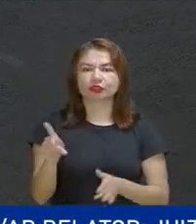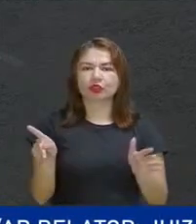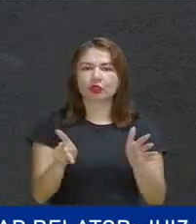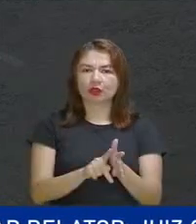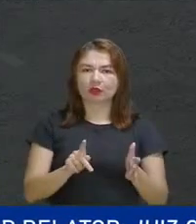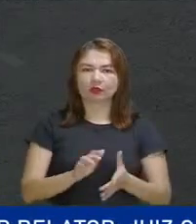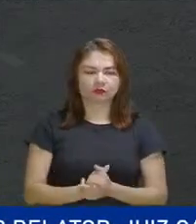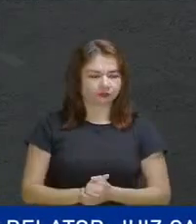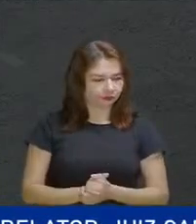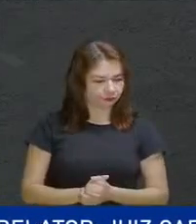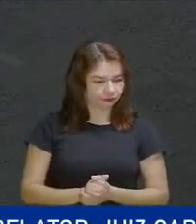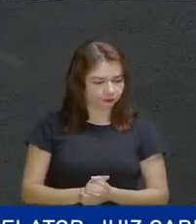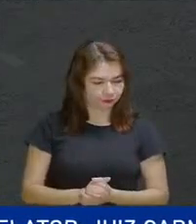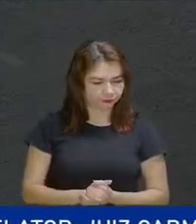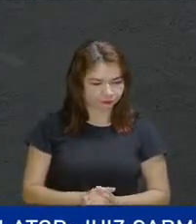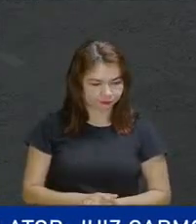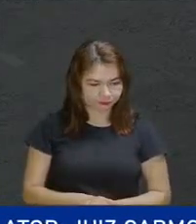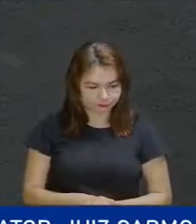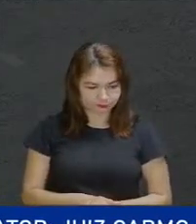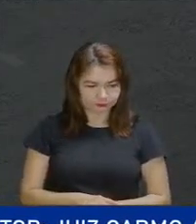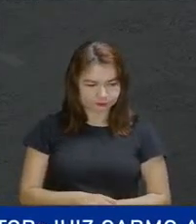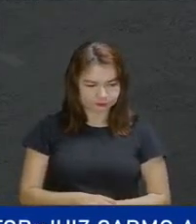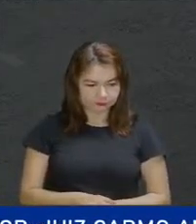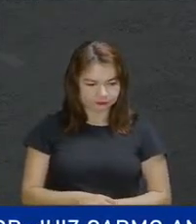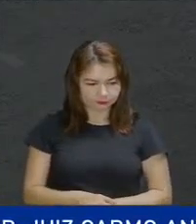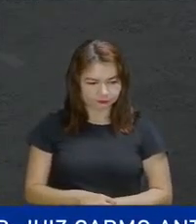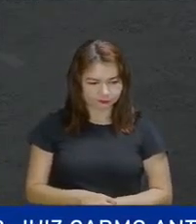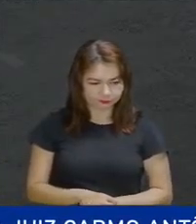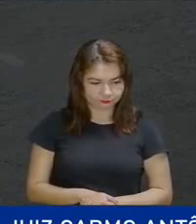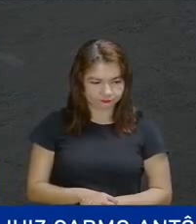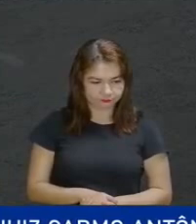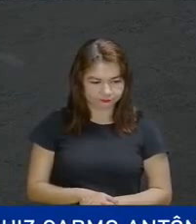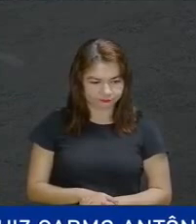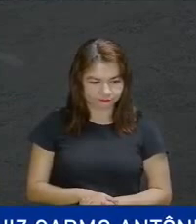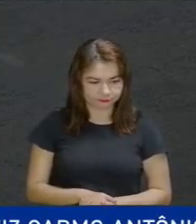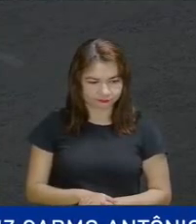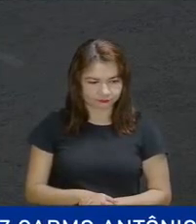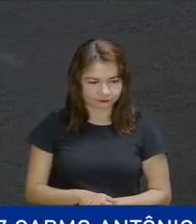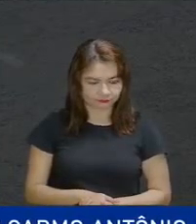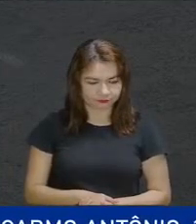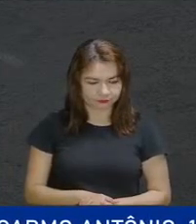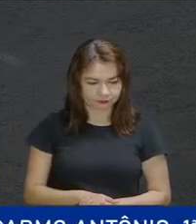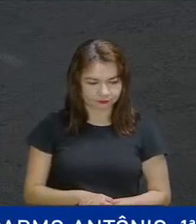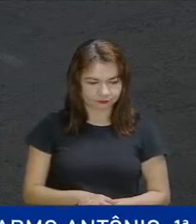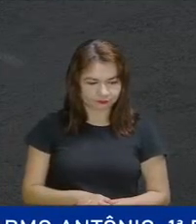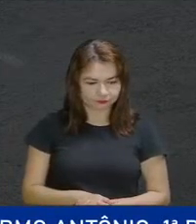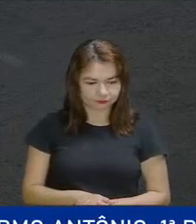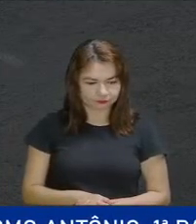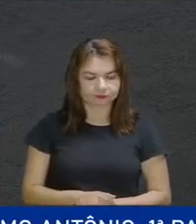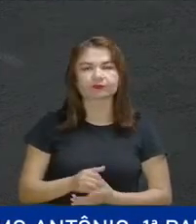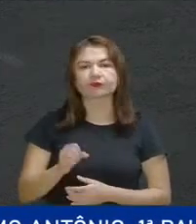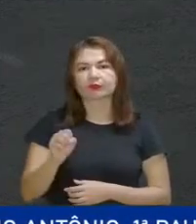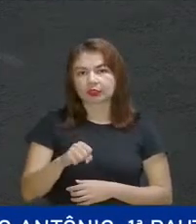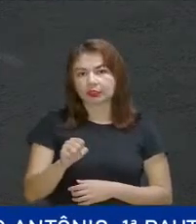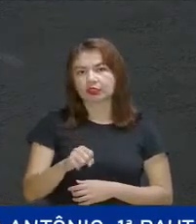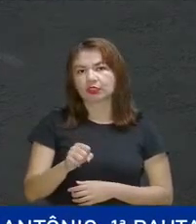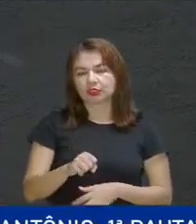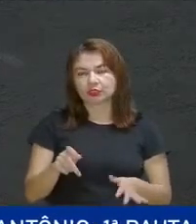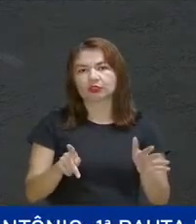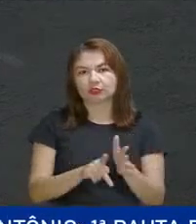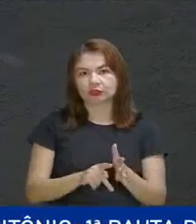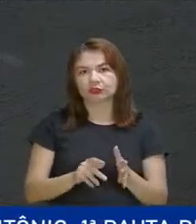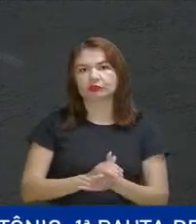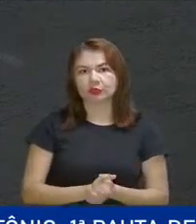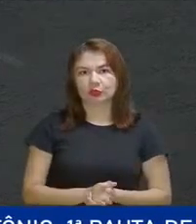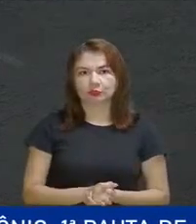deu pra Aline, pra Jamile. A Jamile colocou nessa conta e fez esse negócio. Aí esses 150 mil que o Jacó deu? Foi, aí a Jamile foi pagando mais contas. A gente